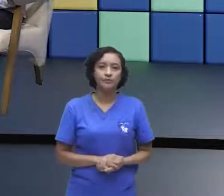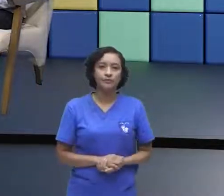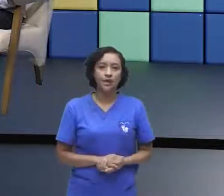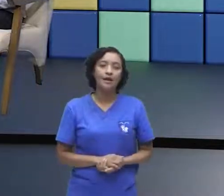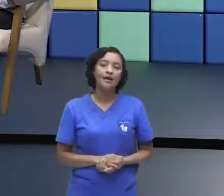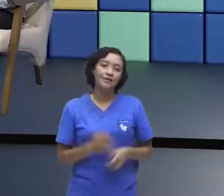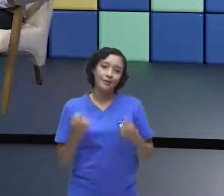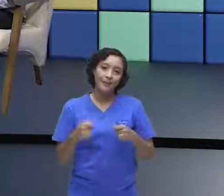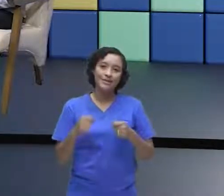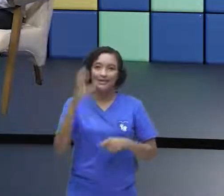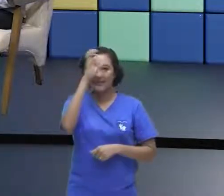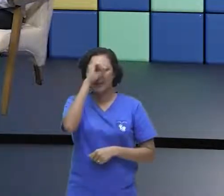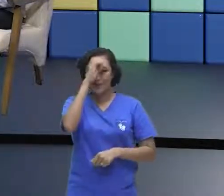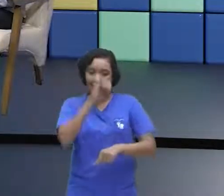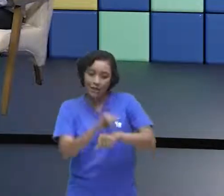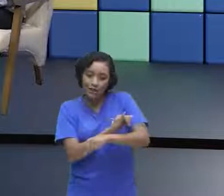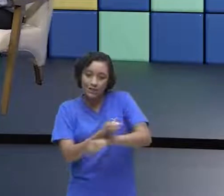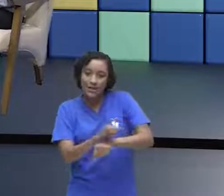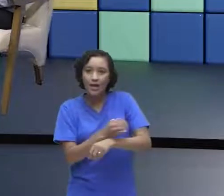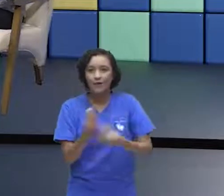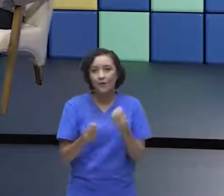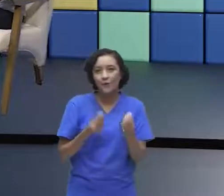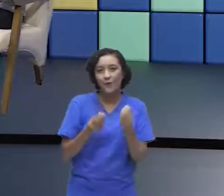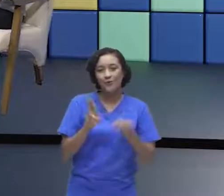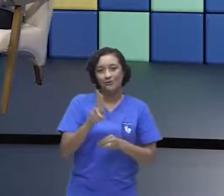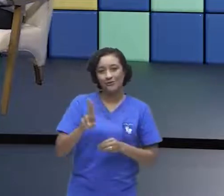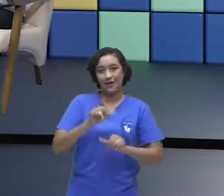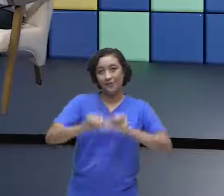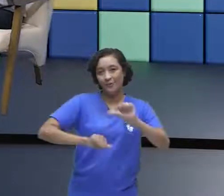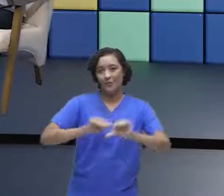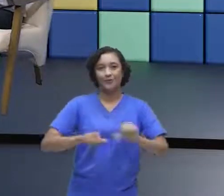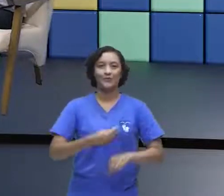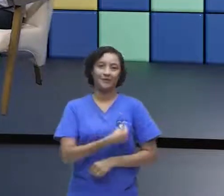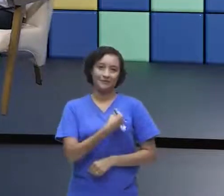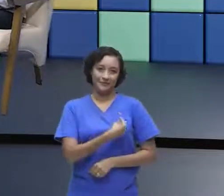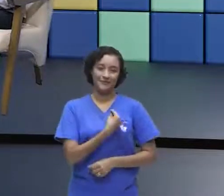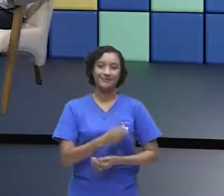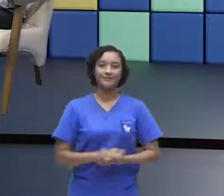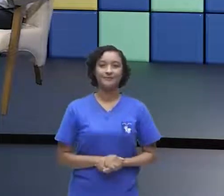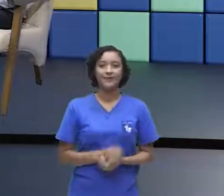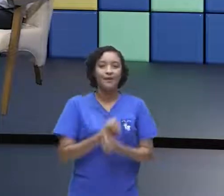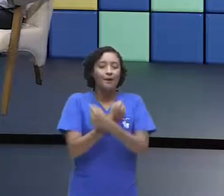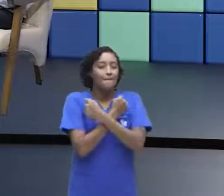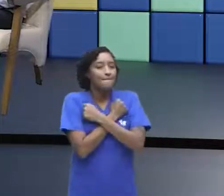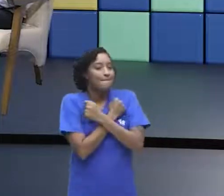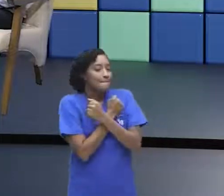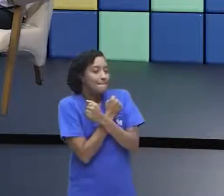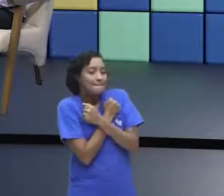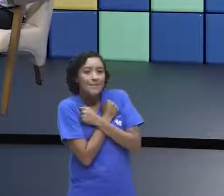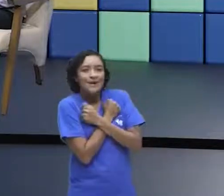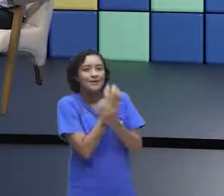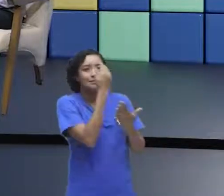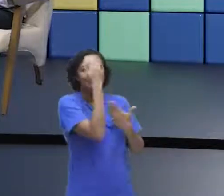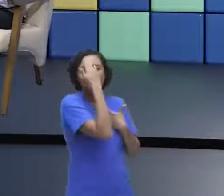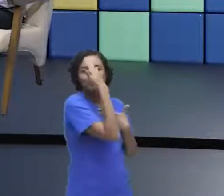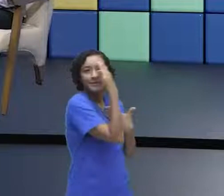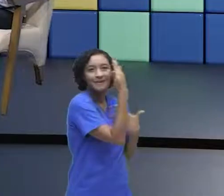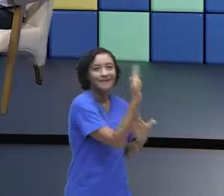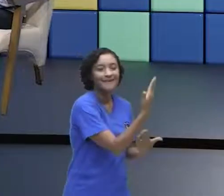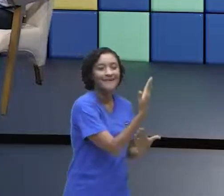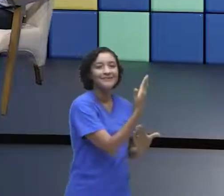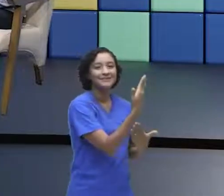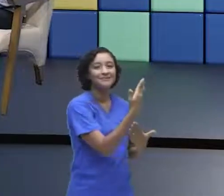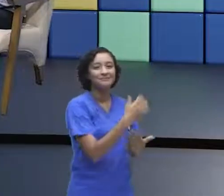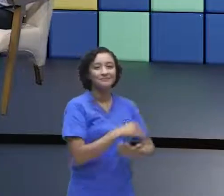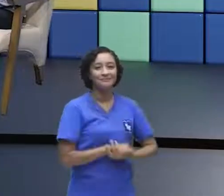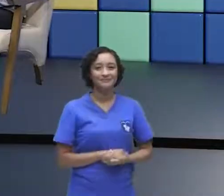estratégias, é fundamental, muda a vida da gente. Acabou ao mesmo tempo, gente. Então, um abraço, Leilane. Obrigada, Sabrina, obrigada a vocês que participaram.